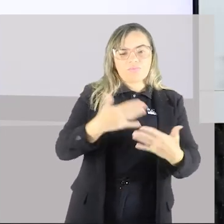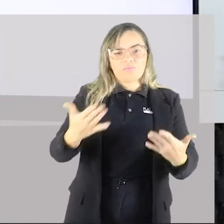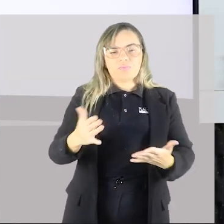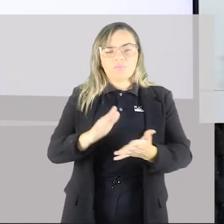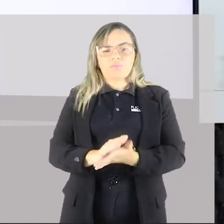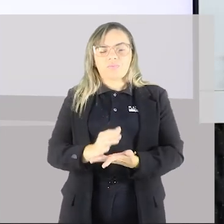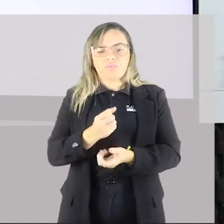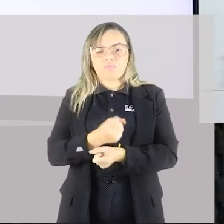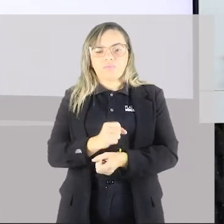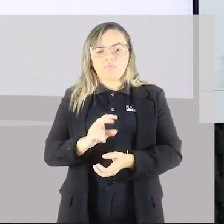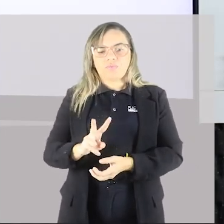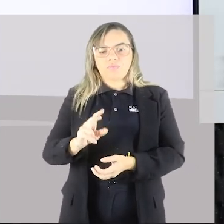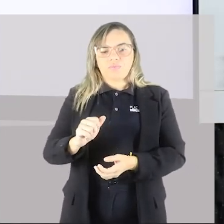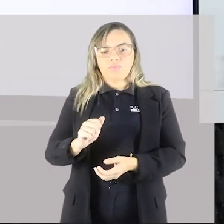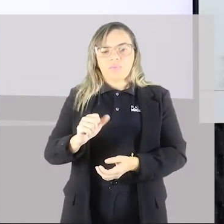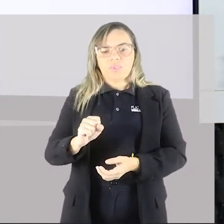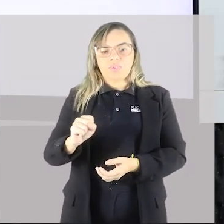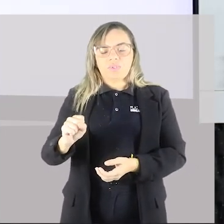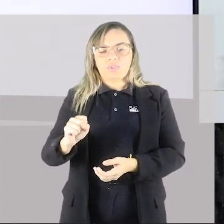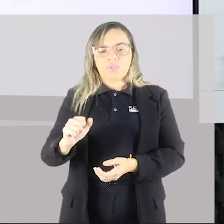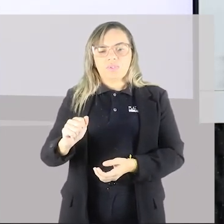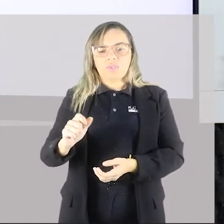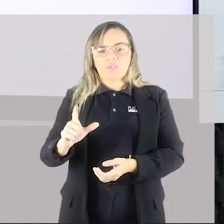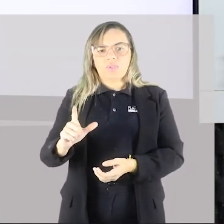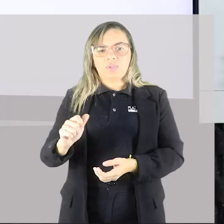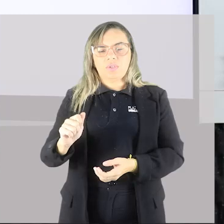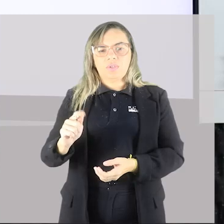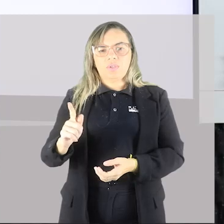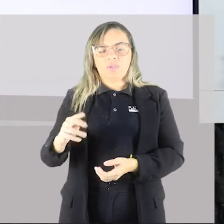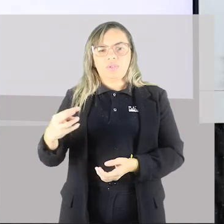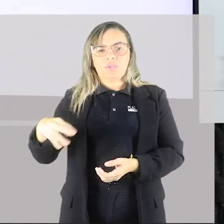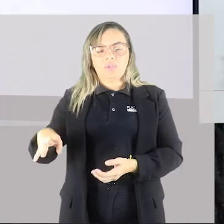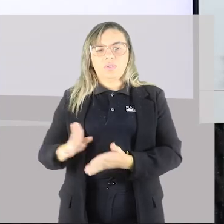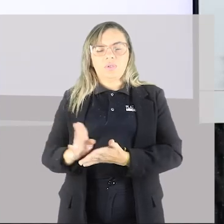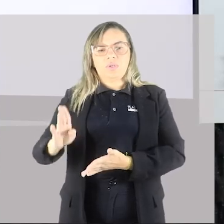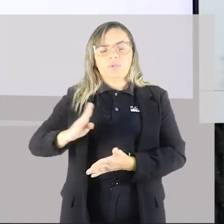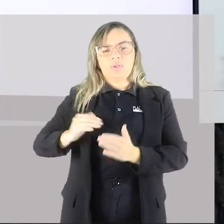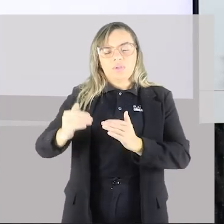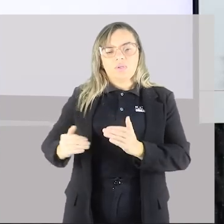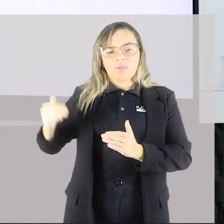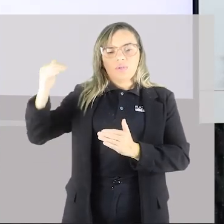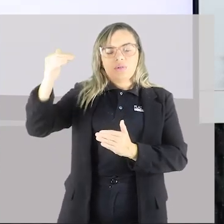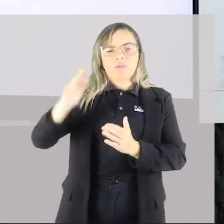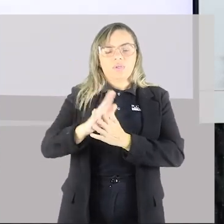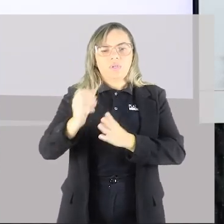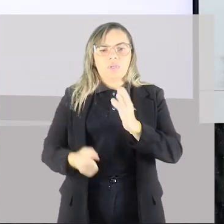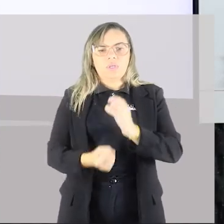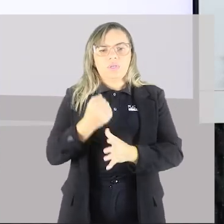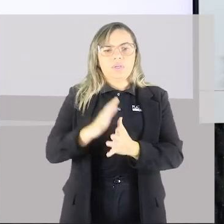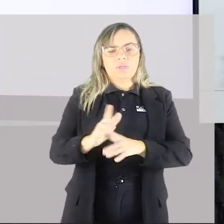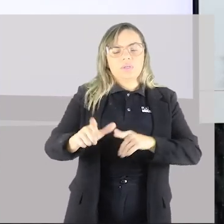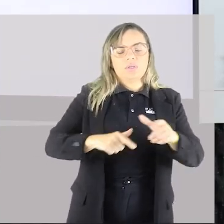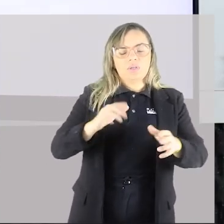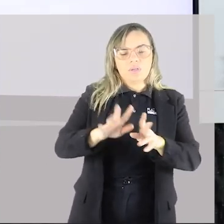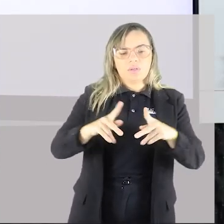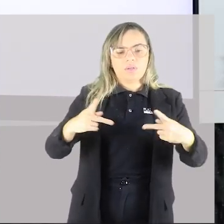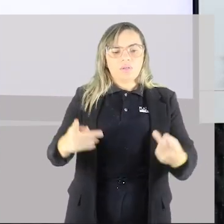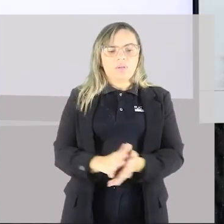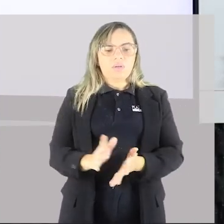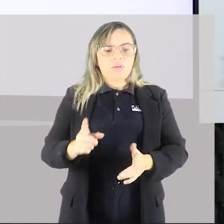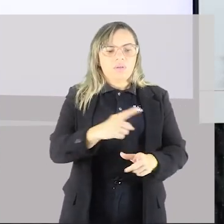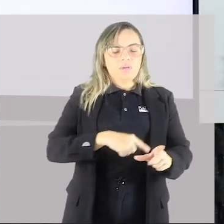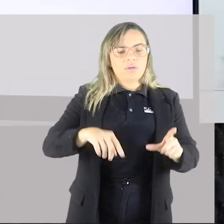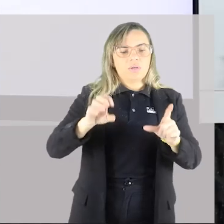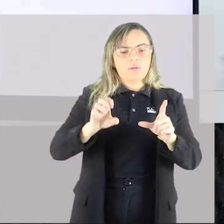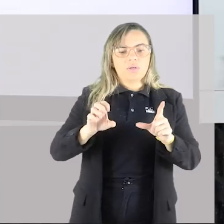de servidão e vassalagem, porque vai entrar ali a ascensão da burguesia e vai surgir a classe trabalhadora proletária. O